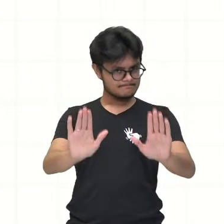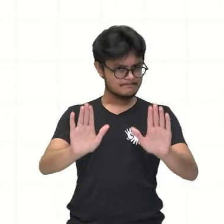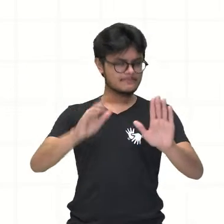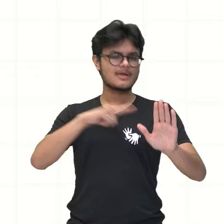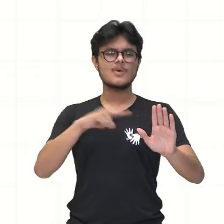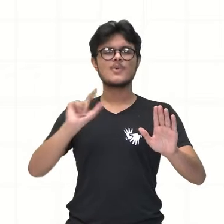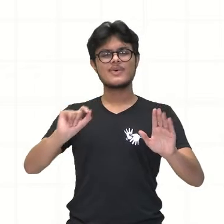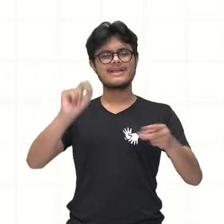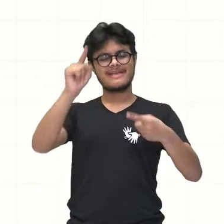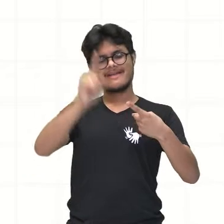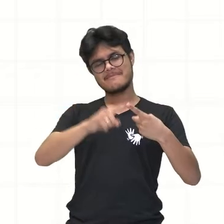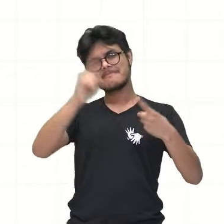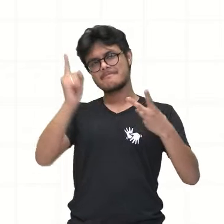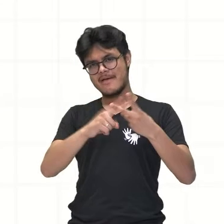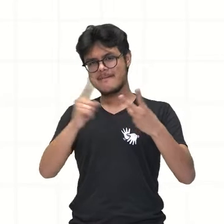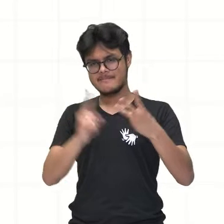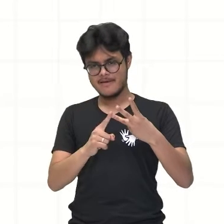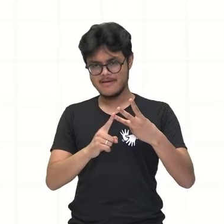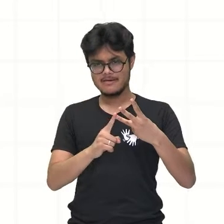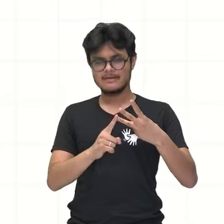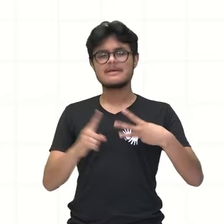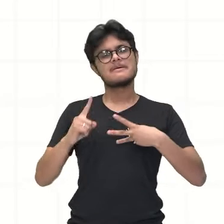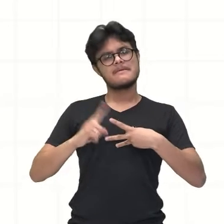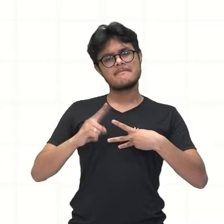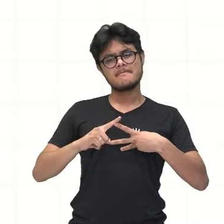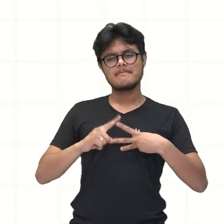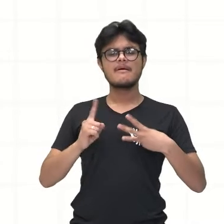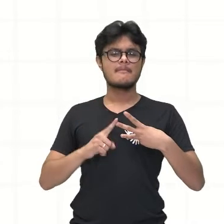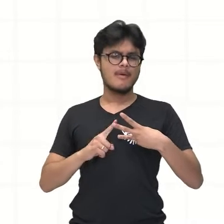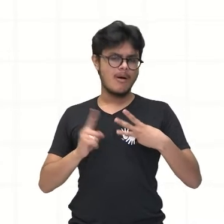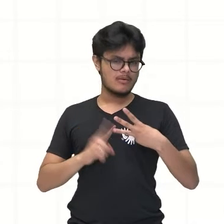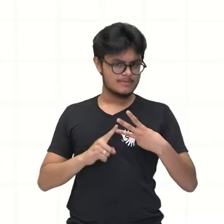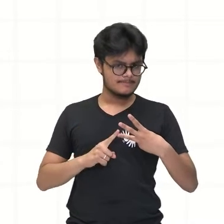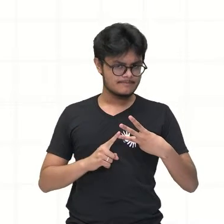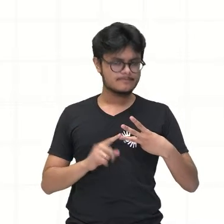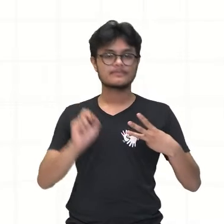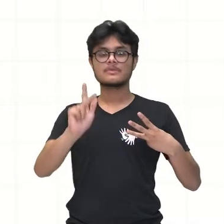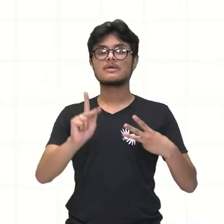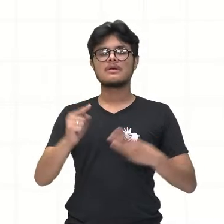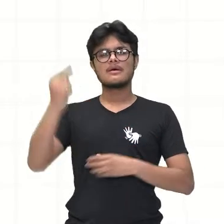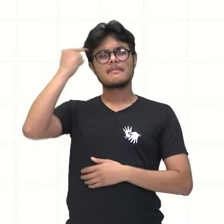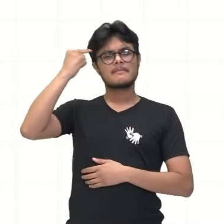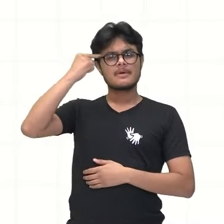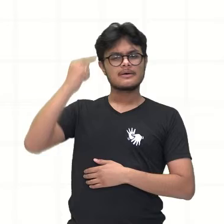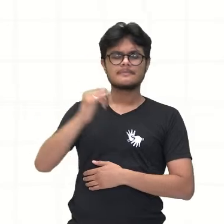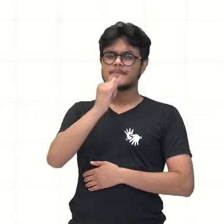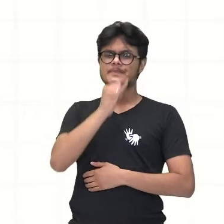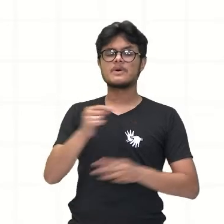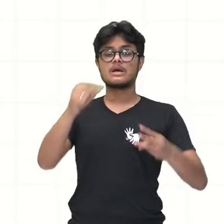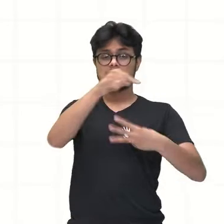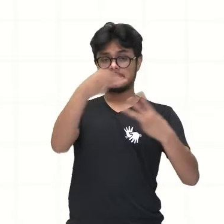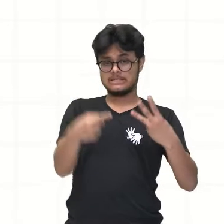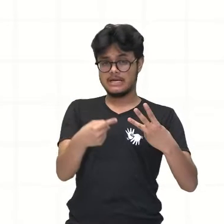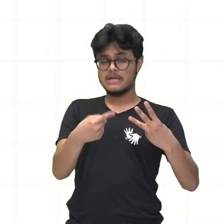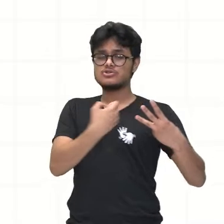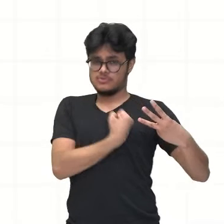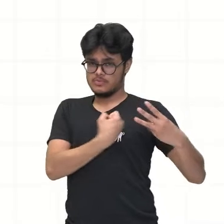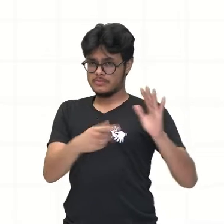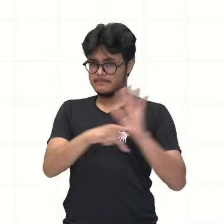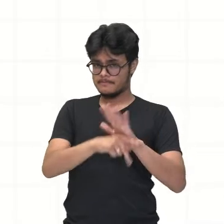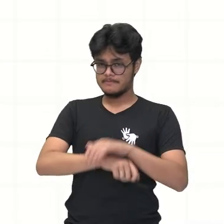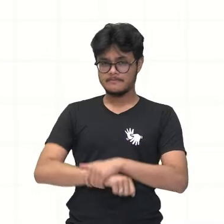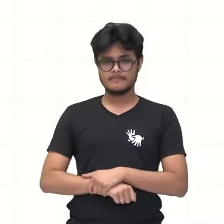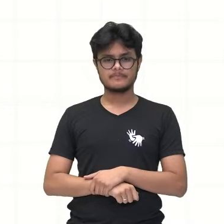que seria, por exemplo, média, né? Imagine aí que a gente tem 3 valores. Digamos que eu tenho